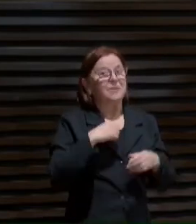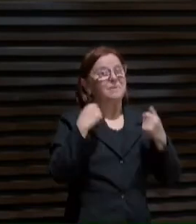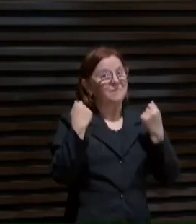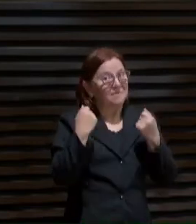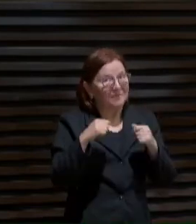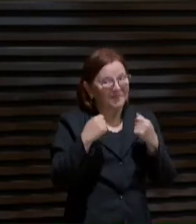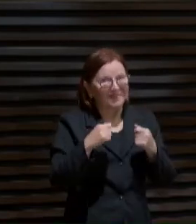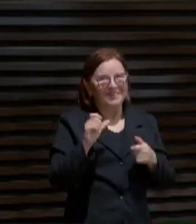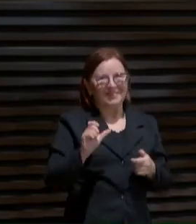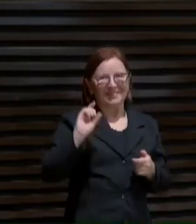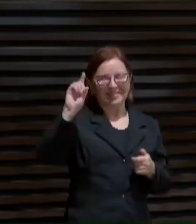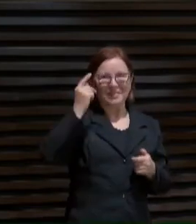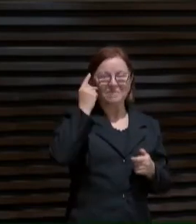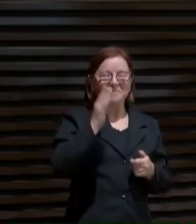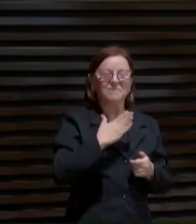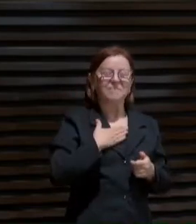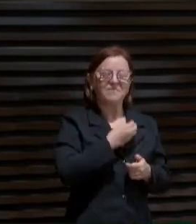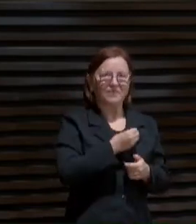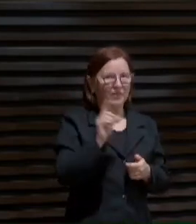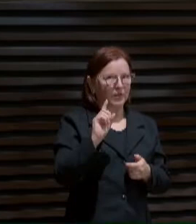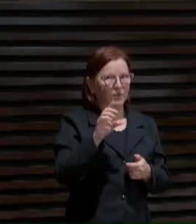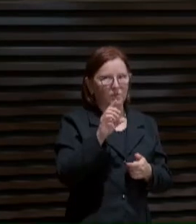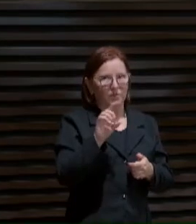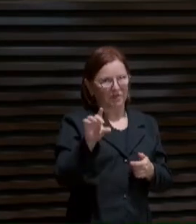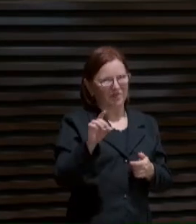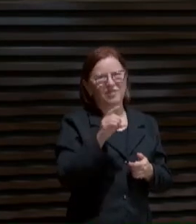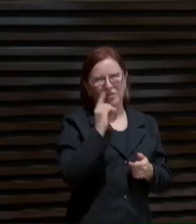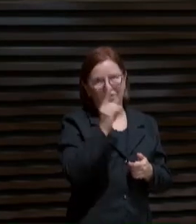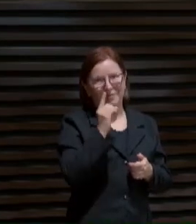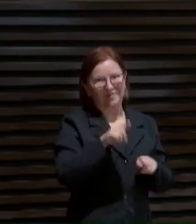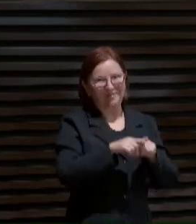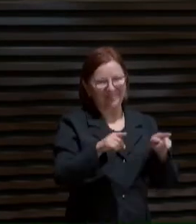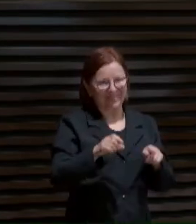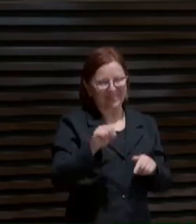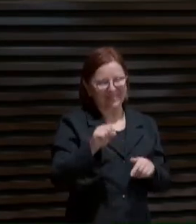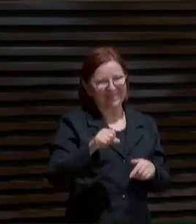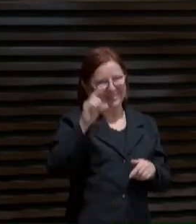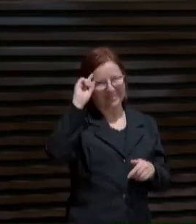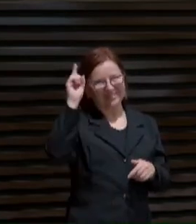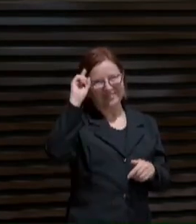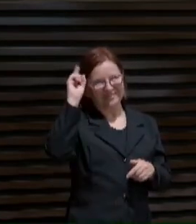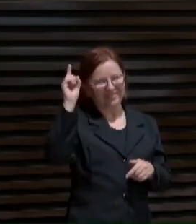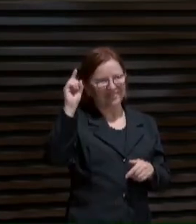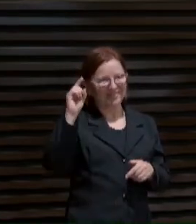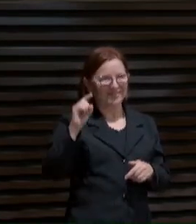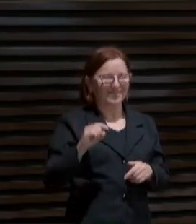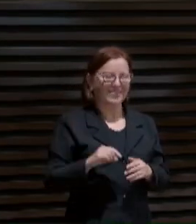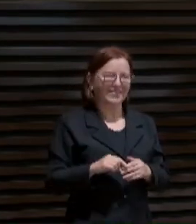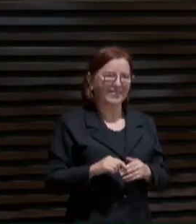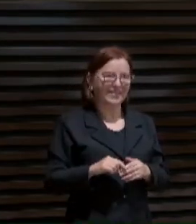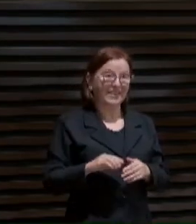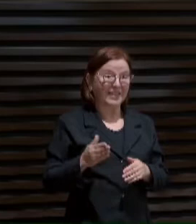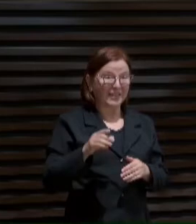da palavra de Deus para minha vida não só os domingos mas todos os dias Ah eu Convido você